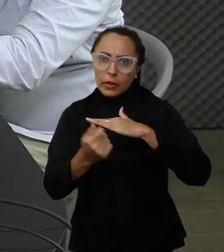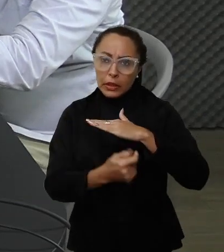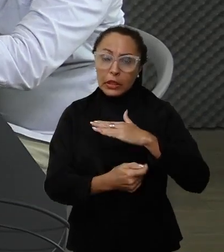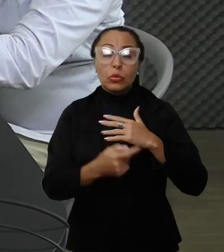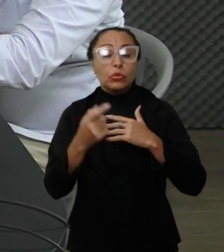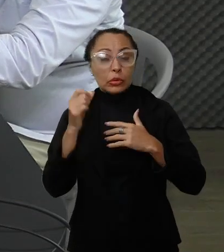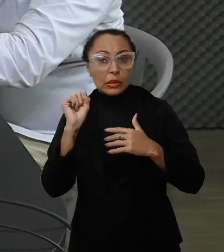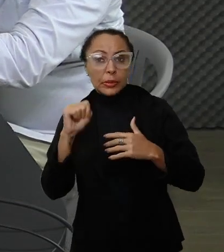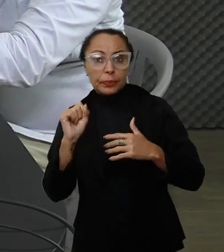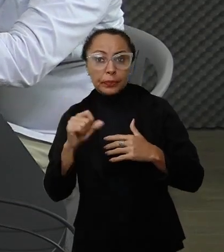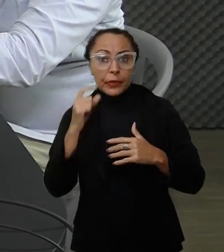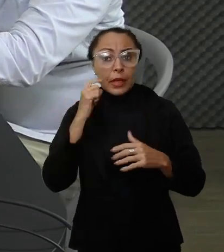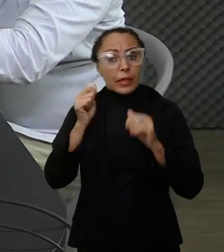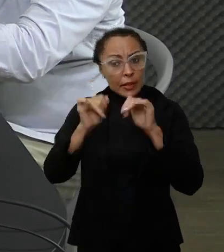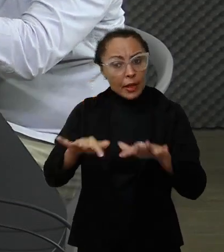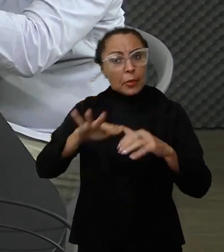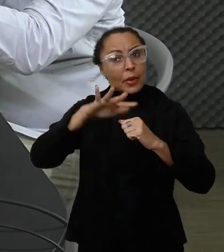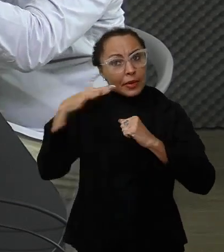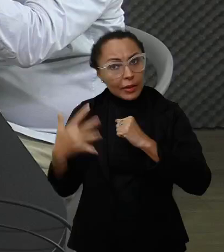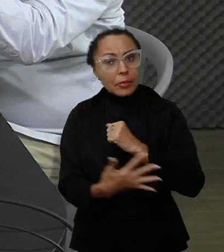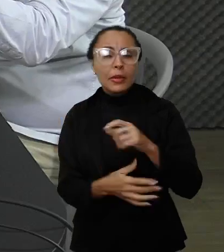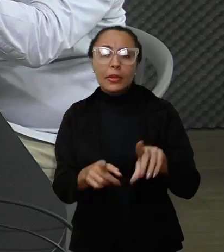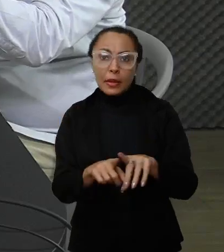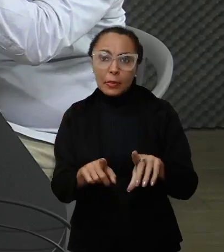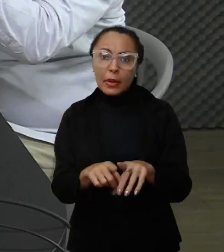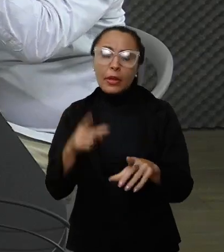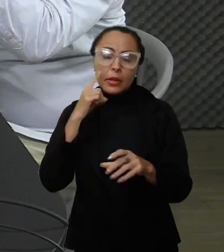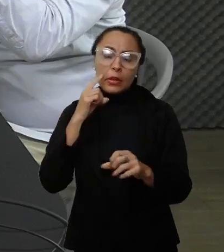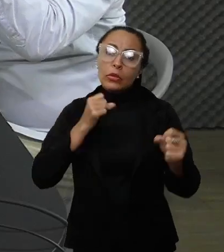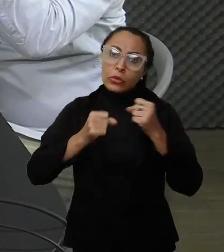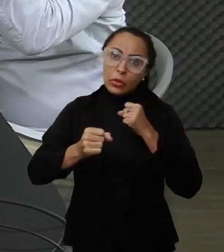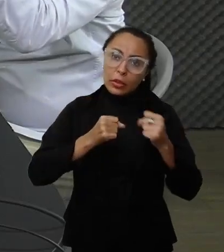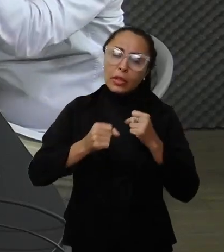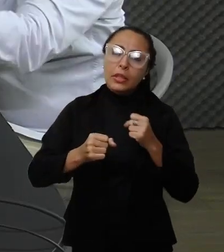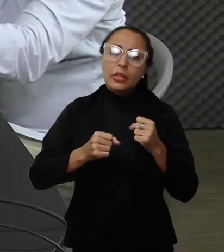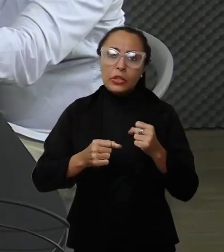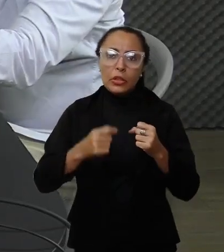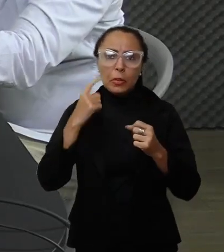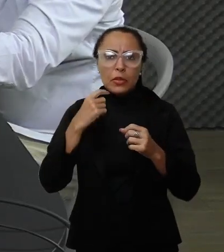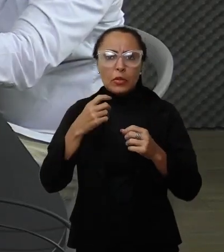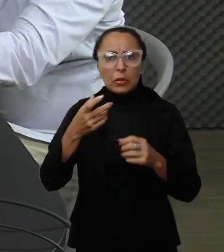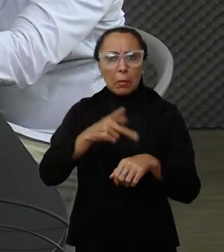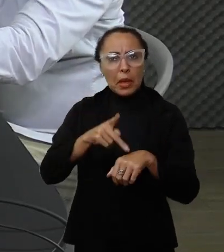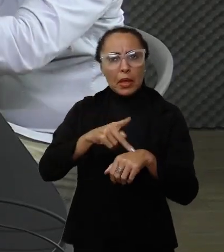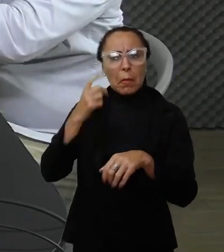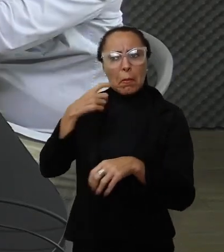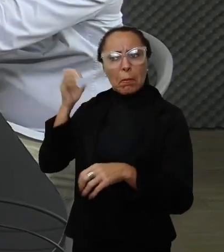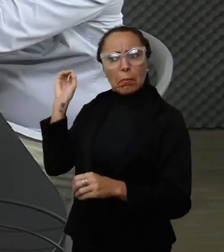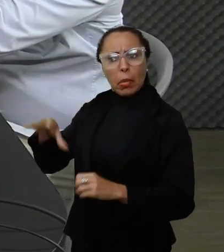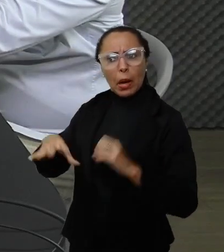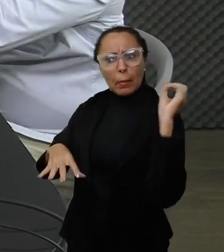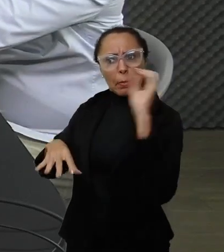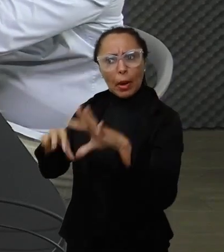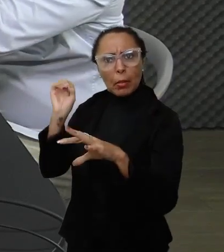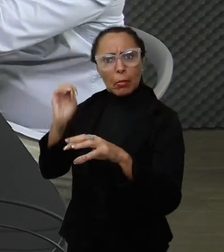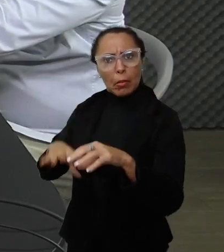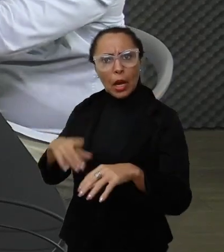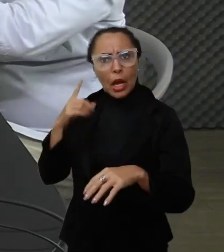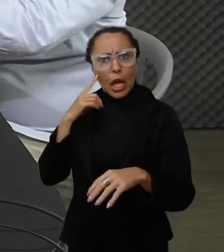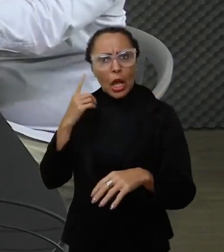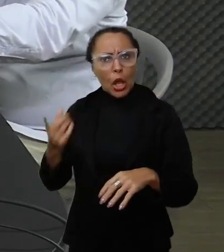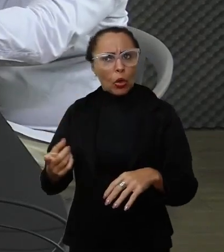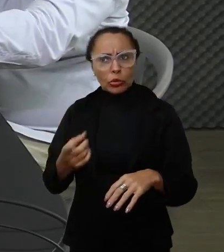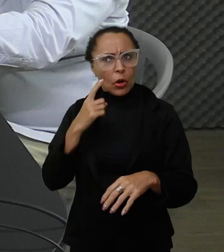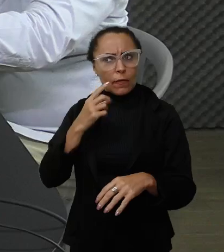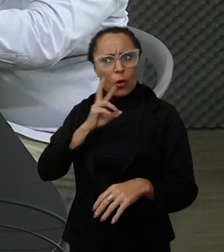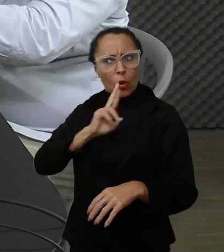fake news, E a que pandemia? jornalistas começaram a ser, né, apedrejados na Isso, rua, né? foi um Não processo. vou, não vou responder sua pergunta,